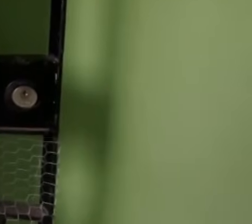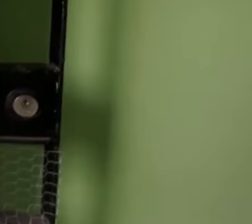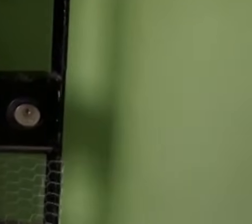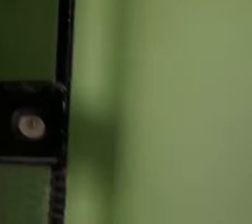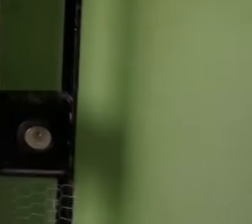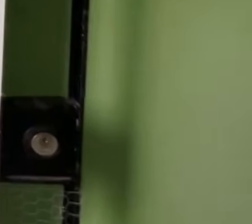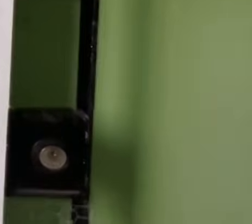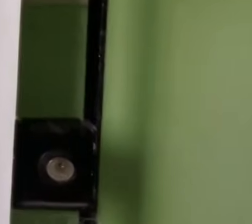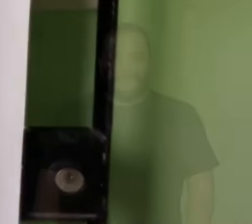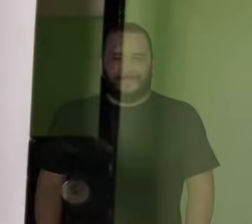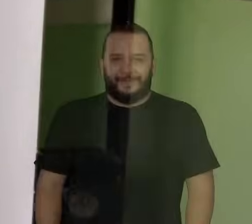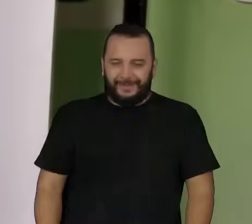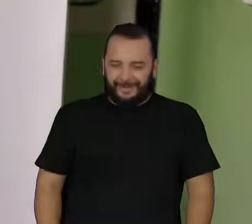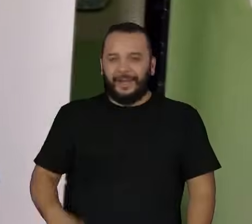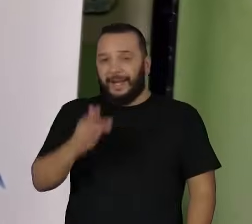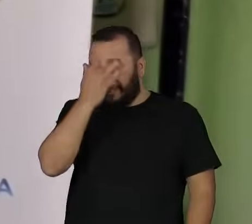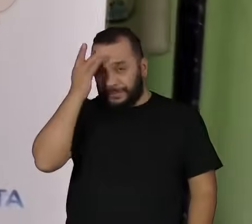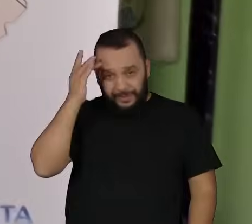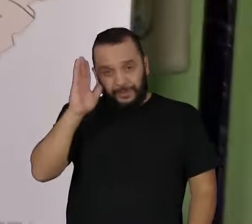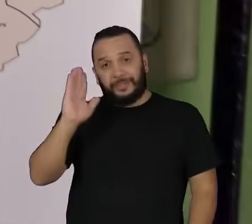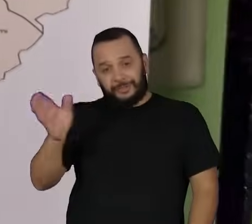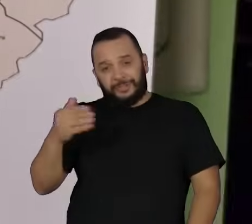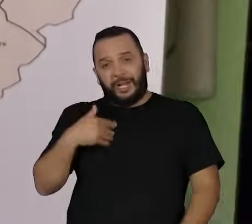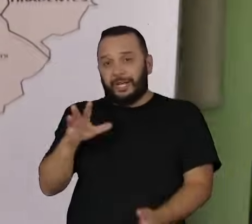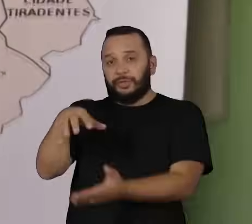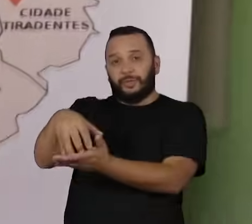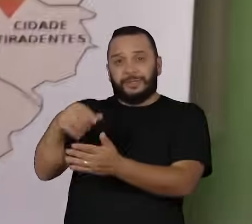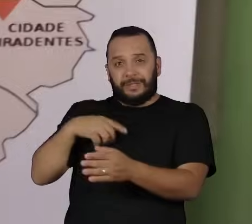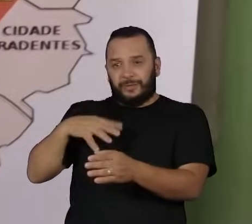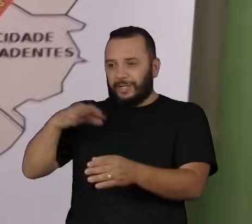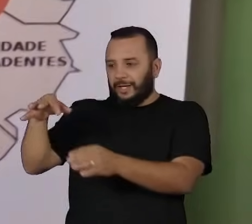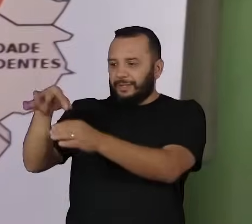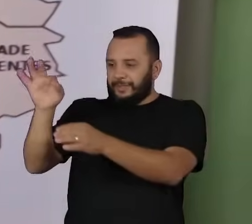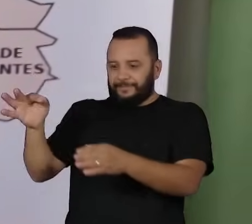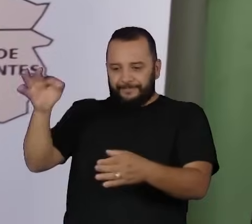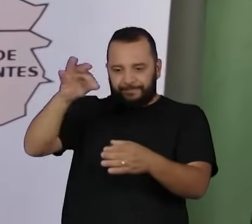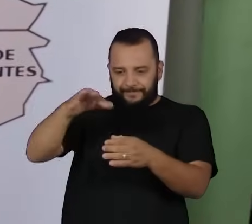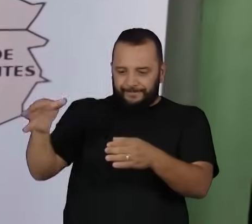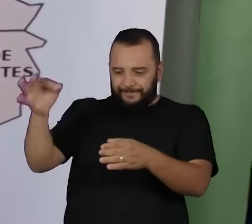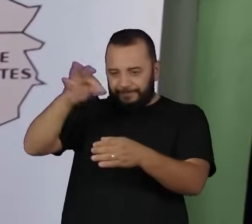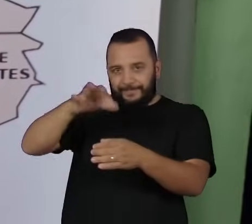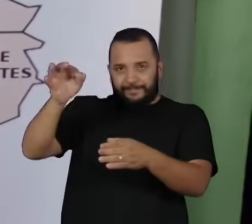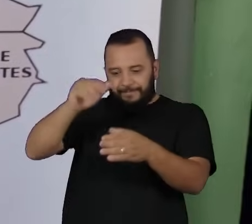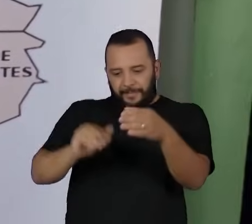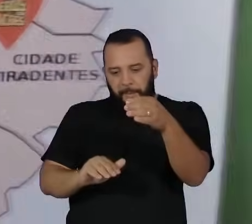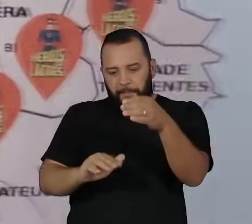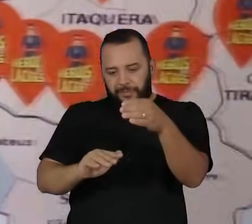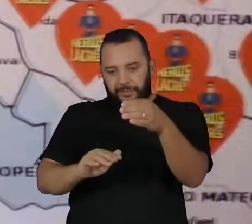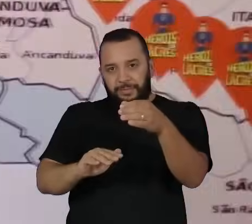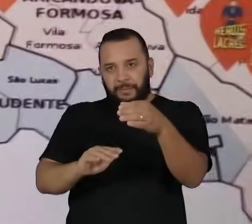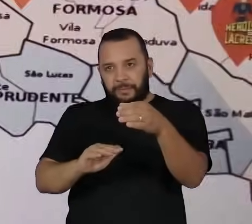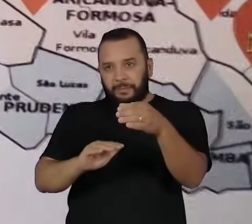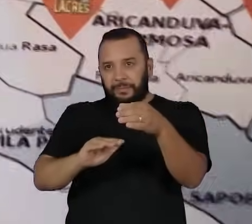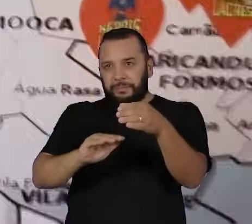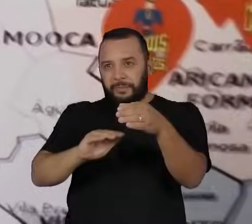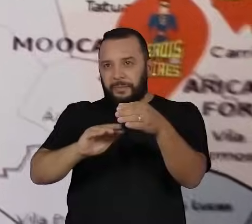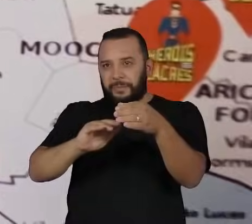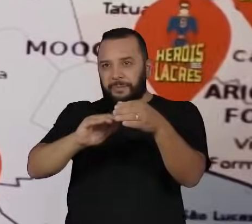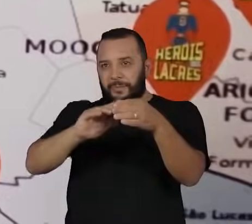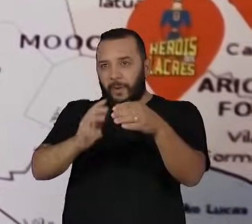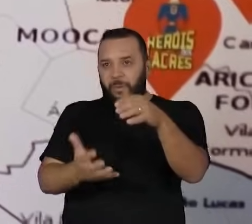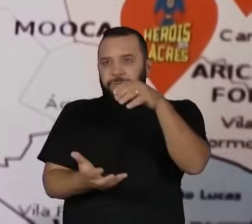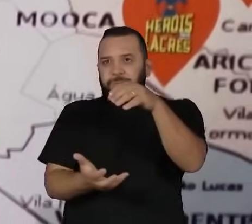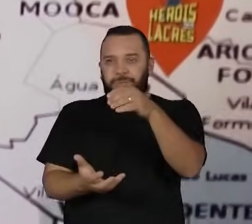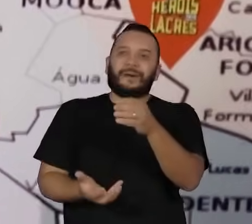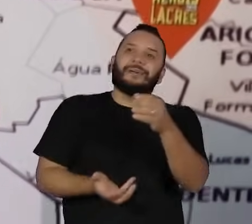As pessoas ajuntam os lacres nas suas instituições, nas suas casas, com os amigos e acaba trazendo